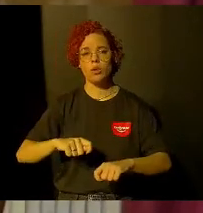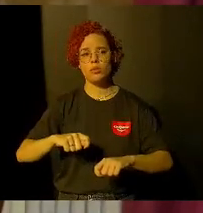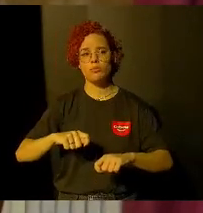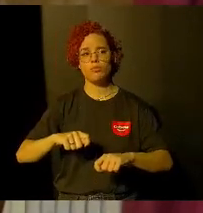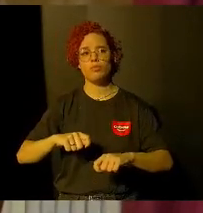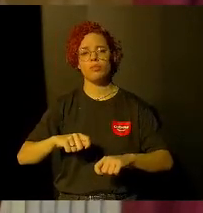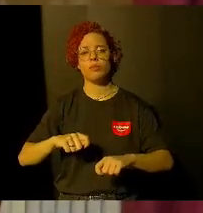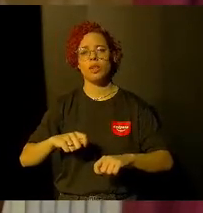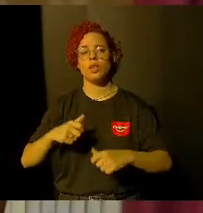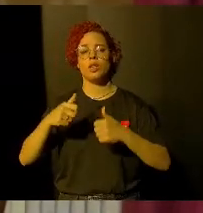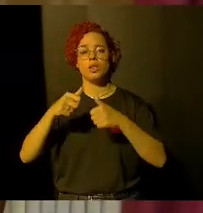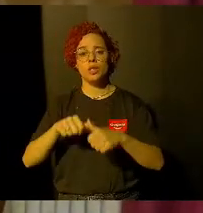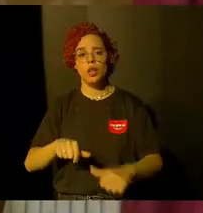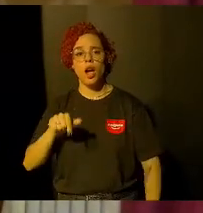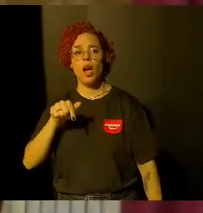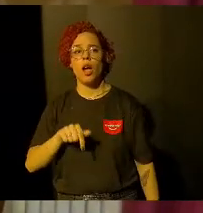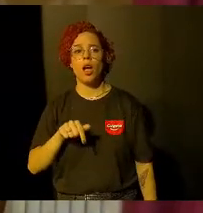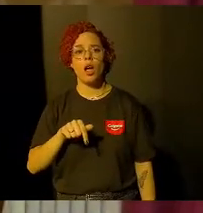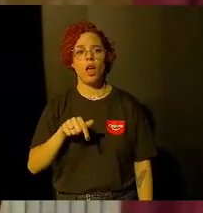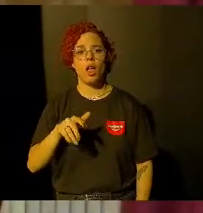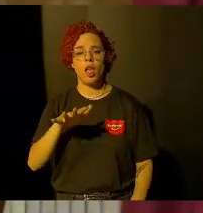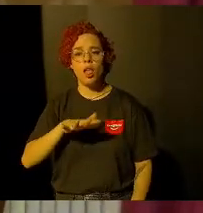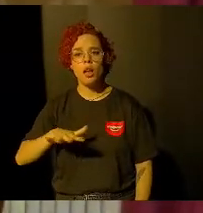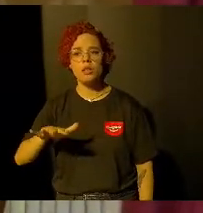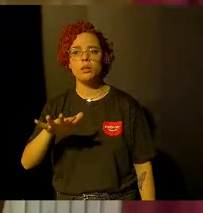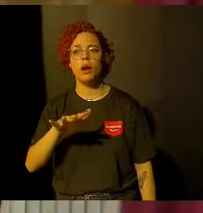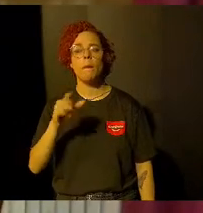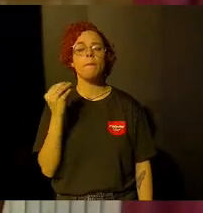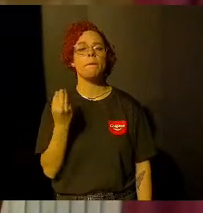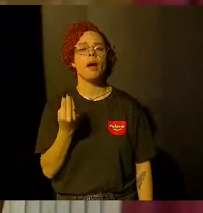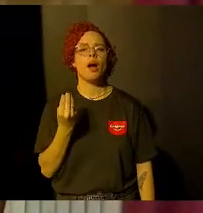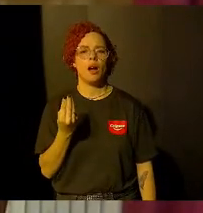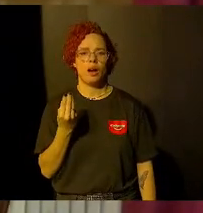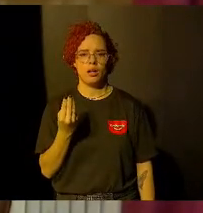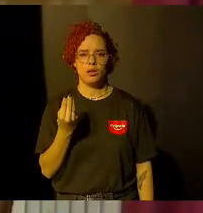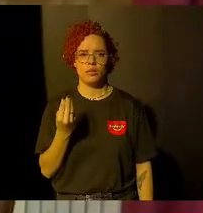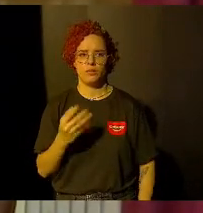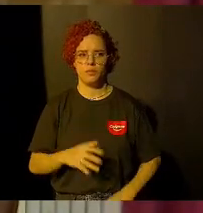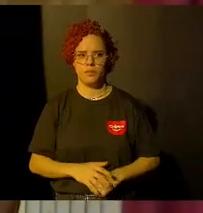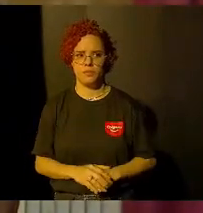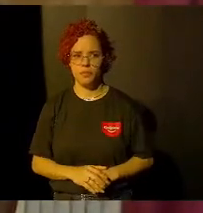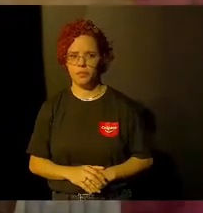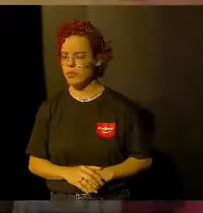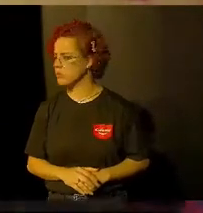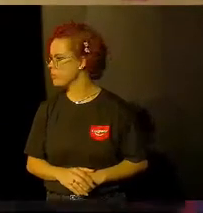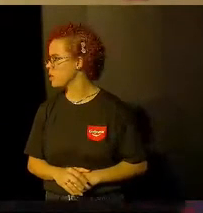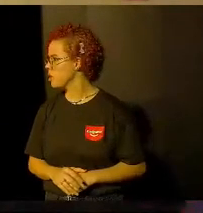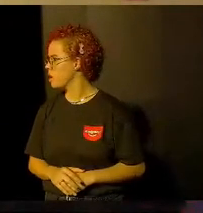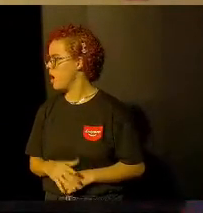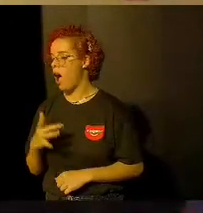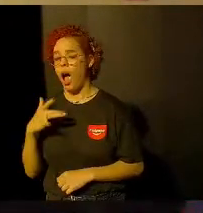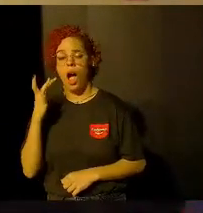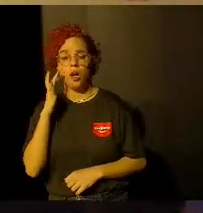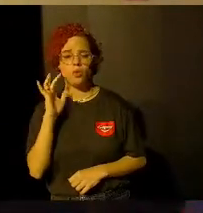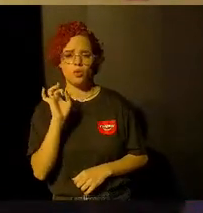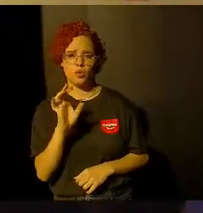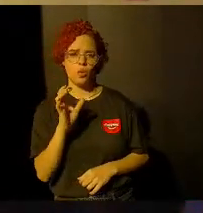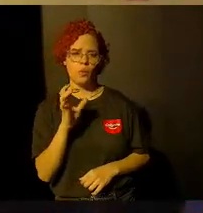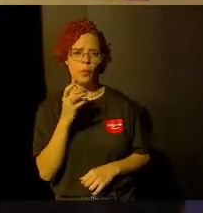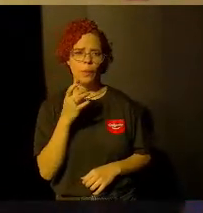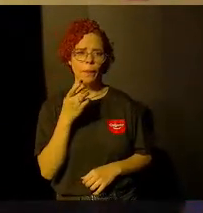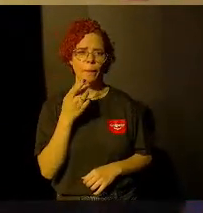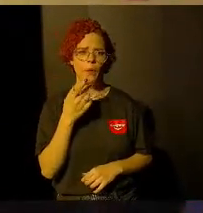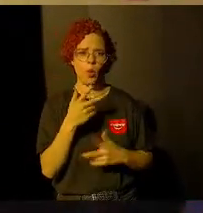de estarem muitos espaços para que uma coisa que eu acho que é importante porque eu